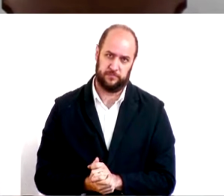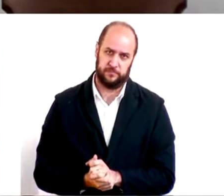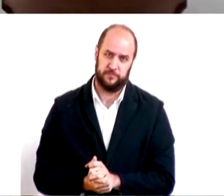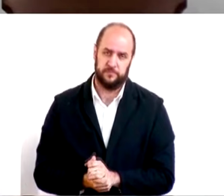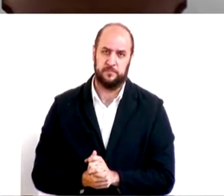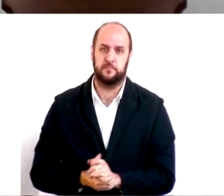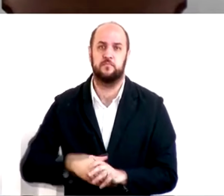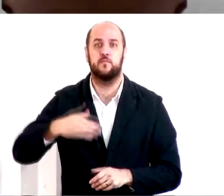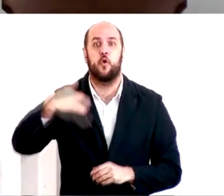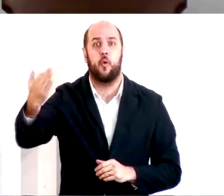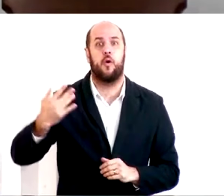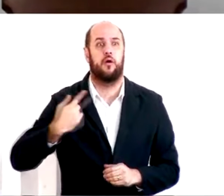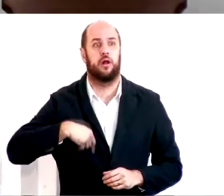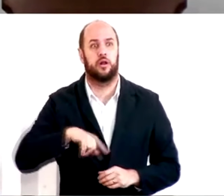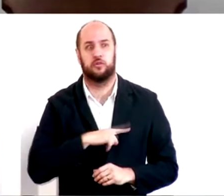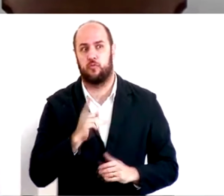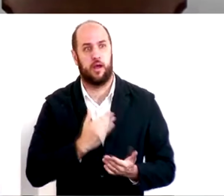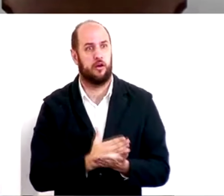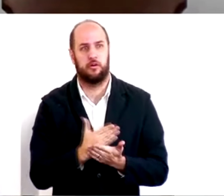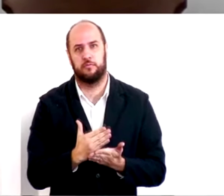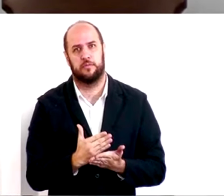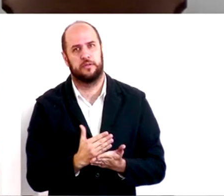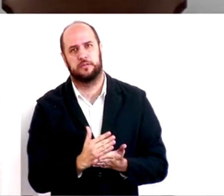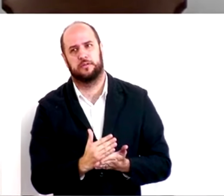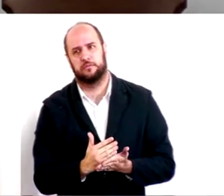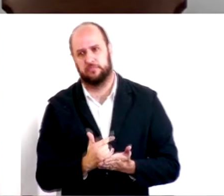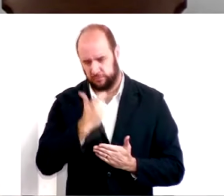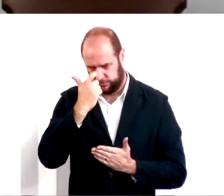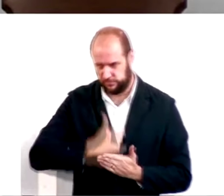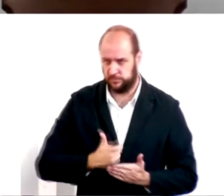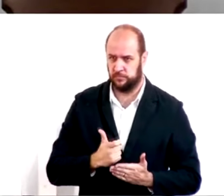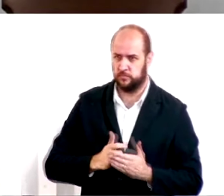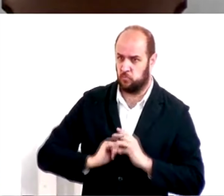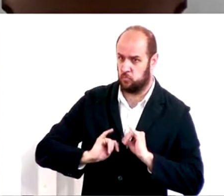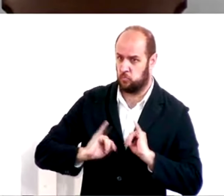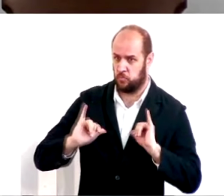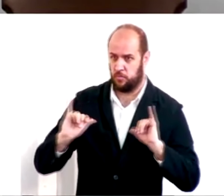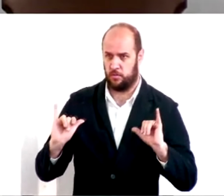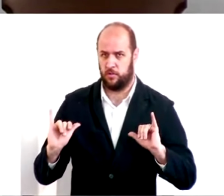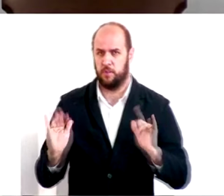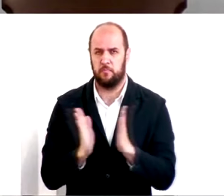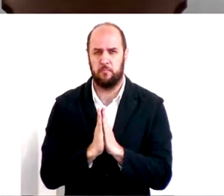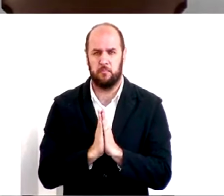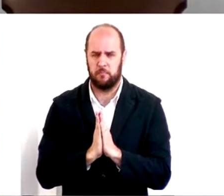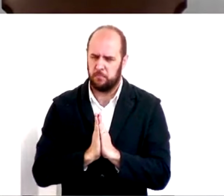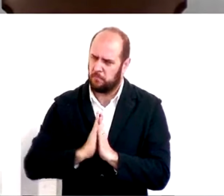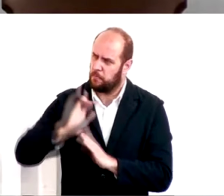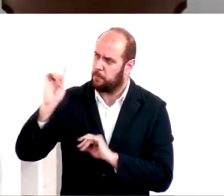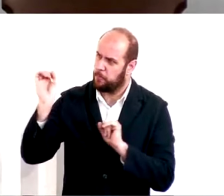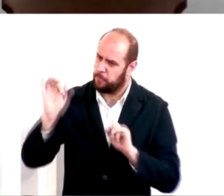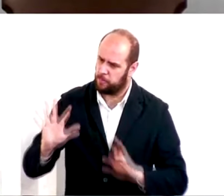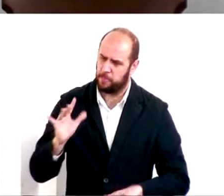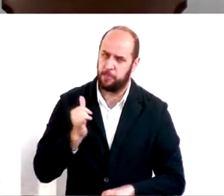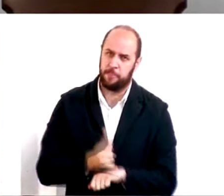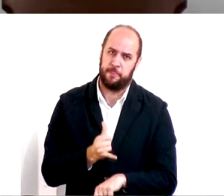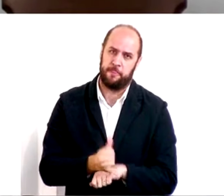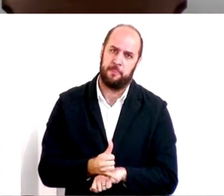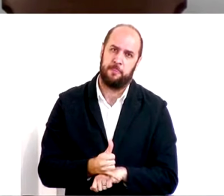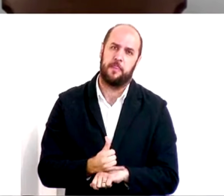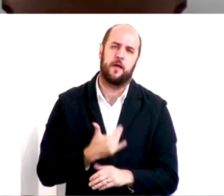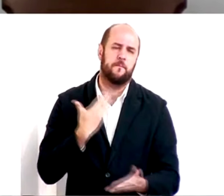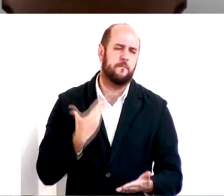não começamos pelo ato 1 da cidadania, que é a intercessão pelos líderes, perdemos todos